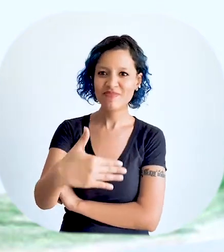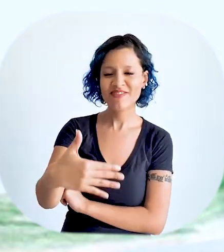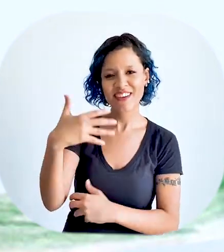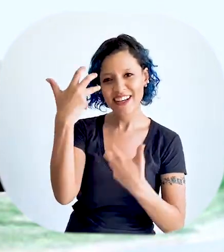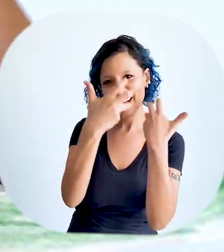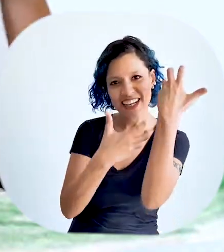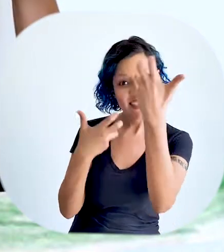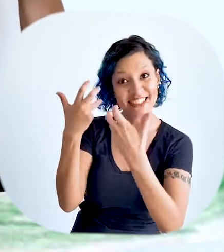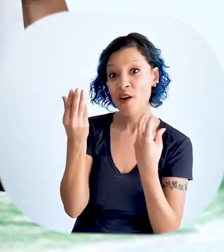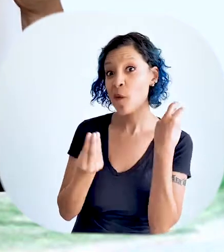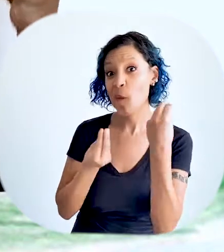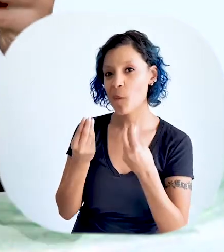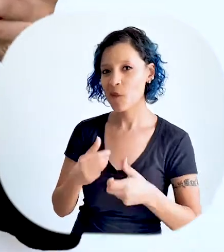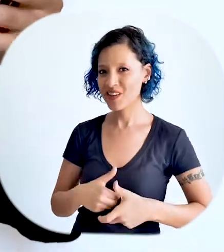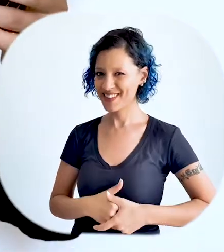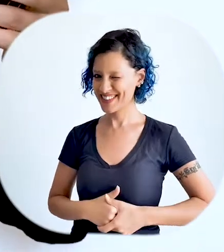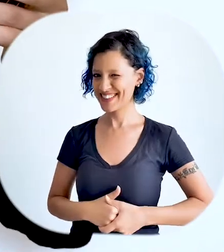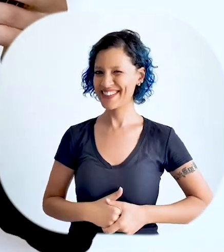cantam assim.